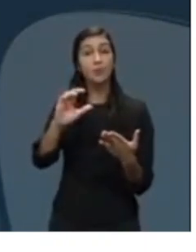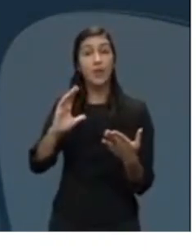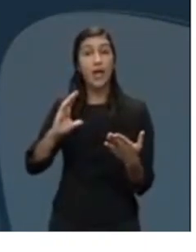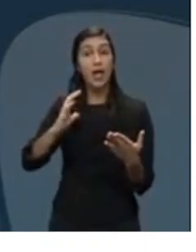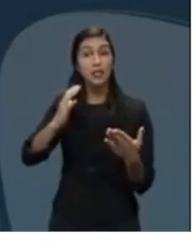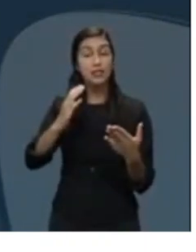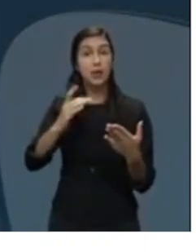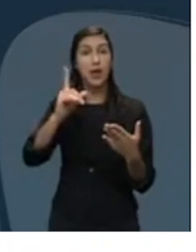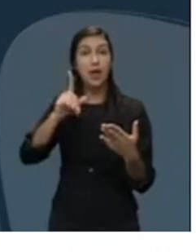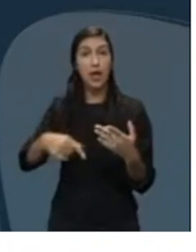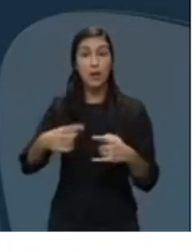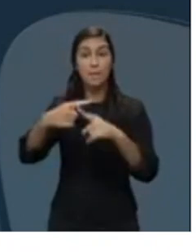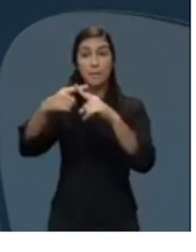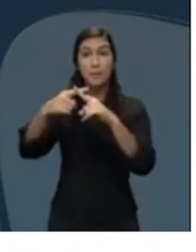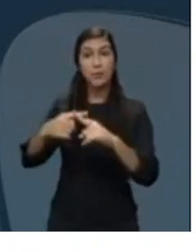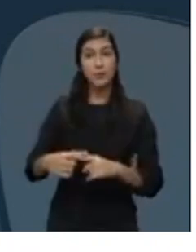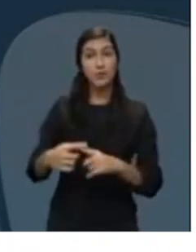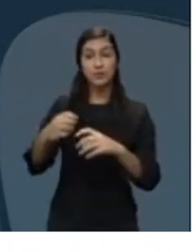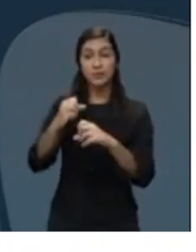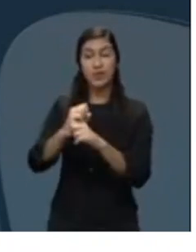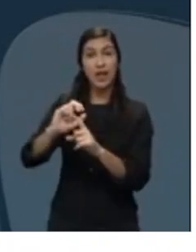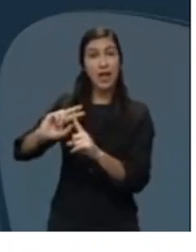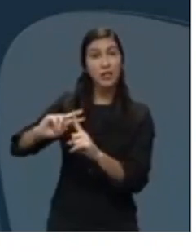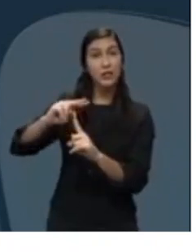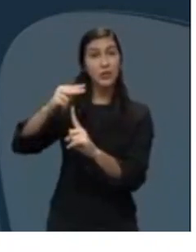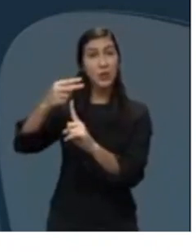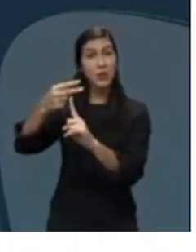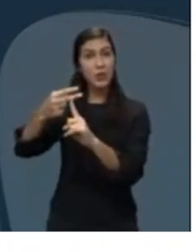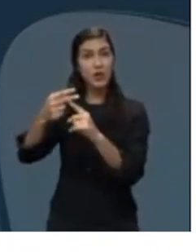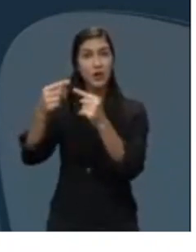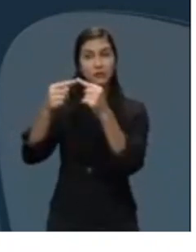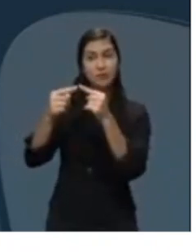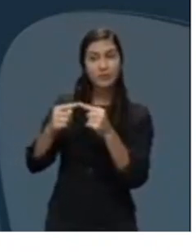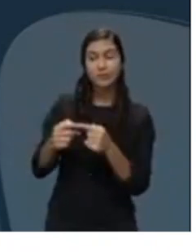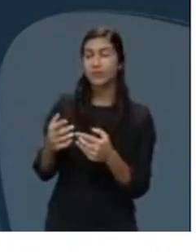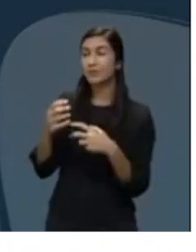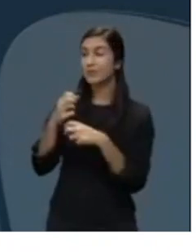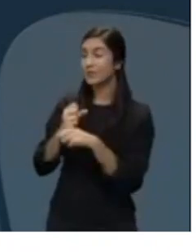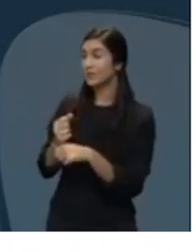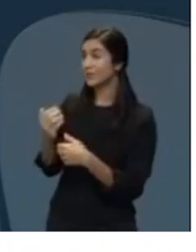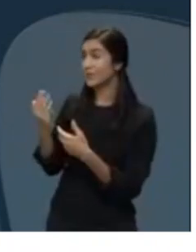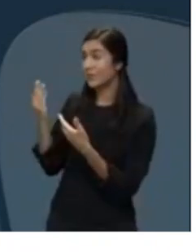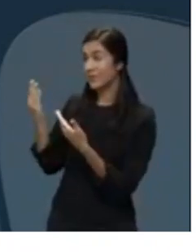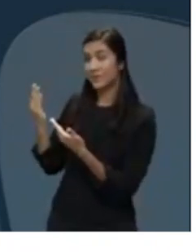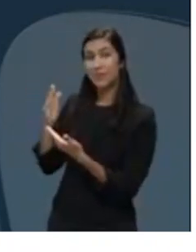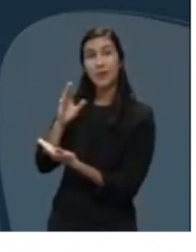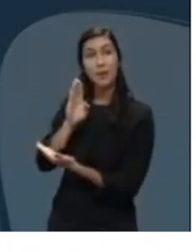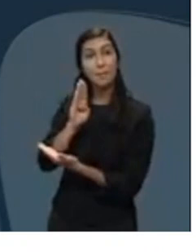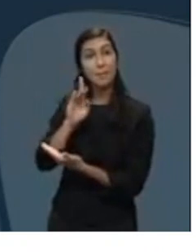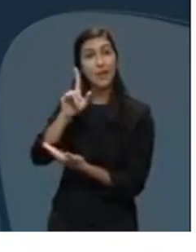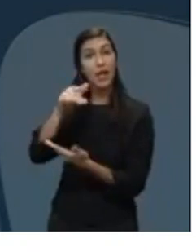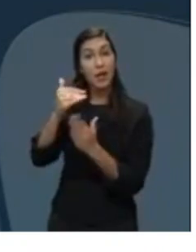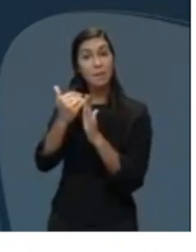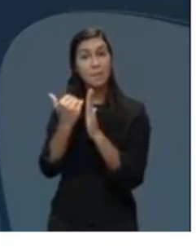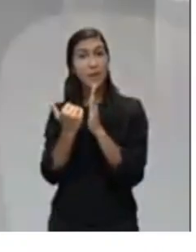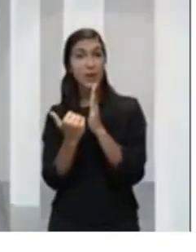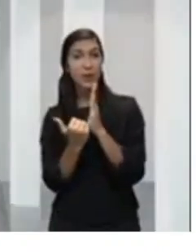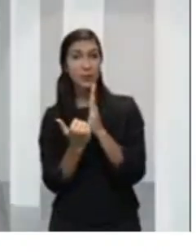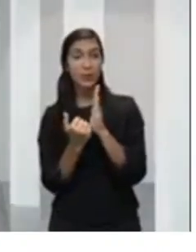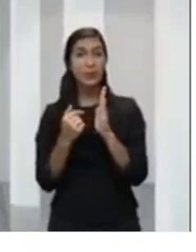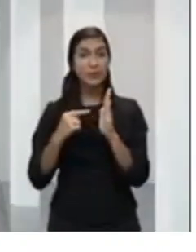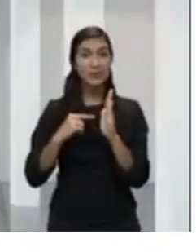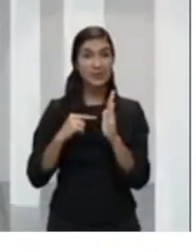são multiplicadas por um coeficiente adicional conforme a seguinte equação, na qual B é a menor dimensão da